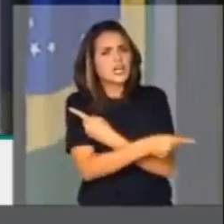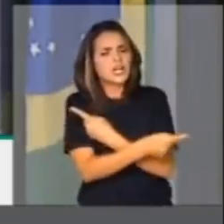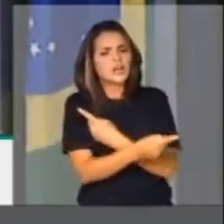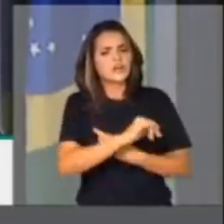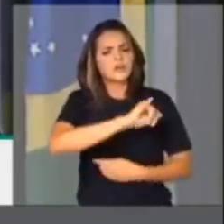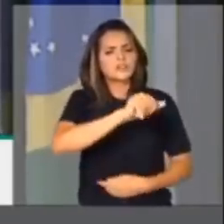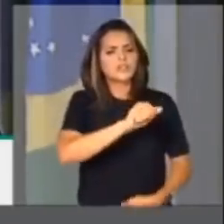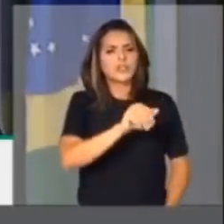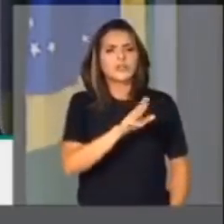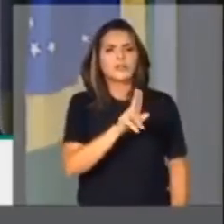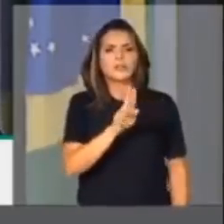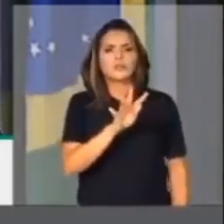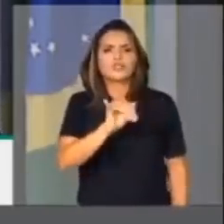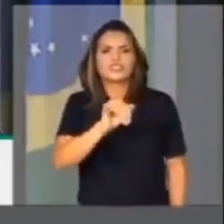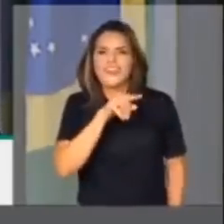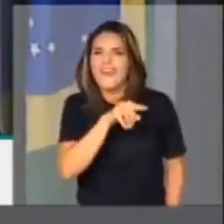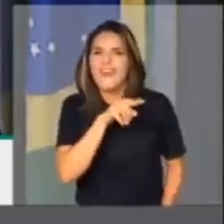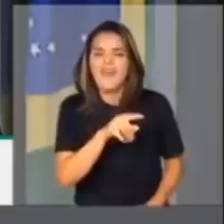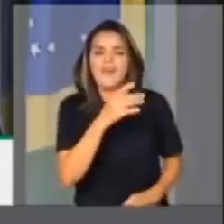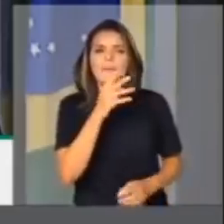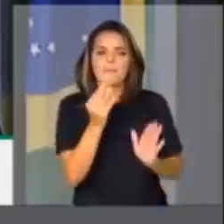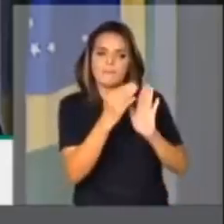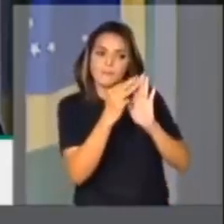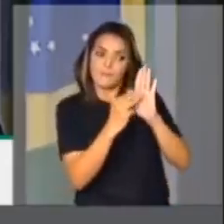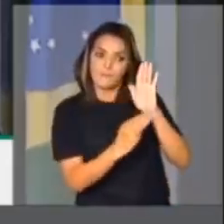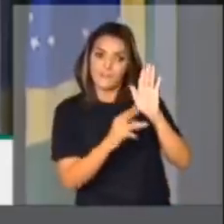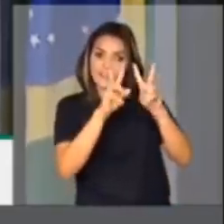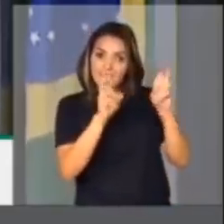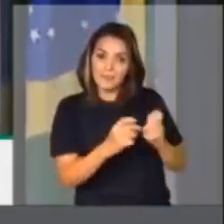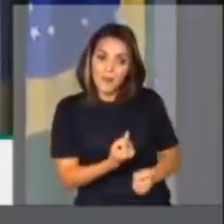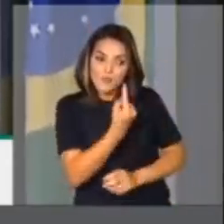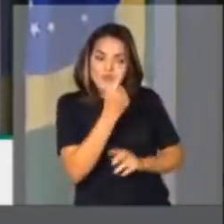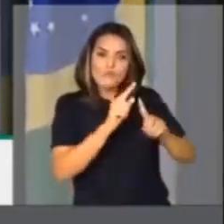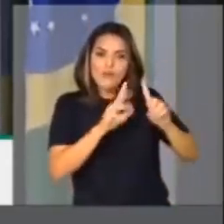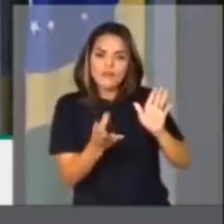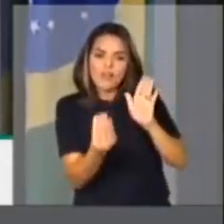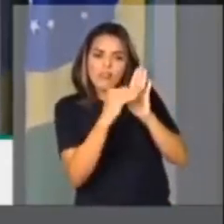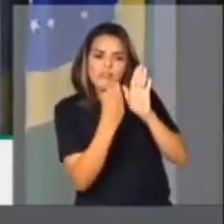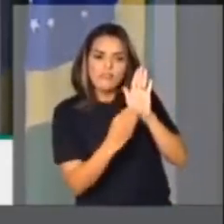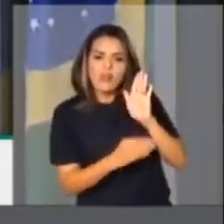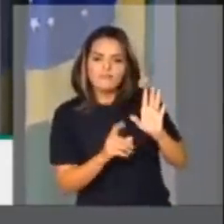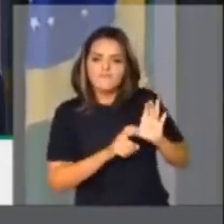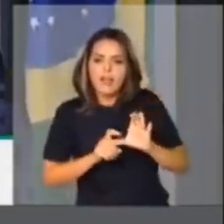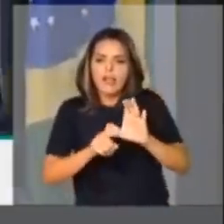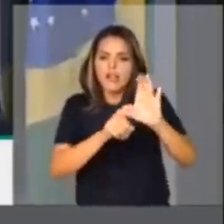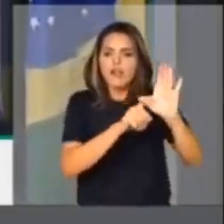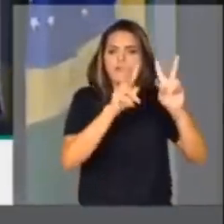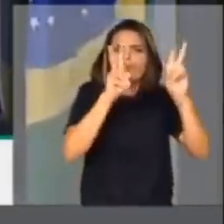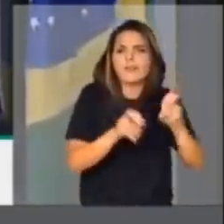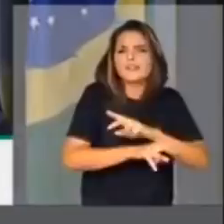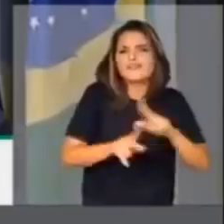jabuti. Esta matéria não poderia, em primeiro lugar, ter sido incluída nesta medida provisória. Em segundo